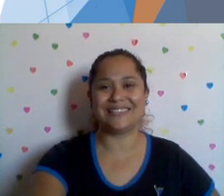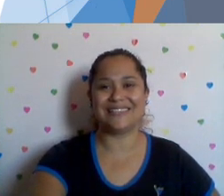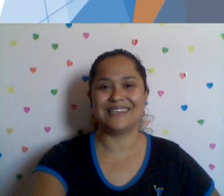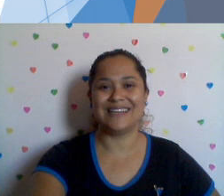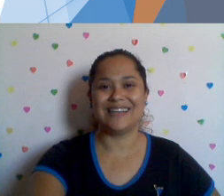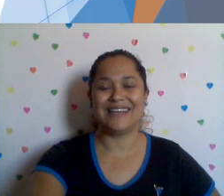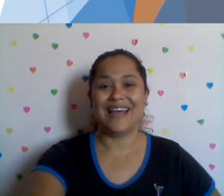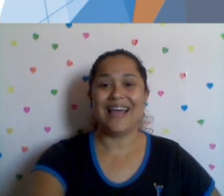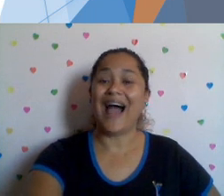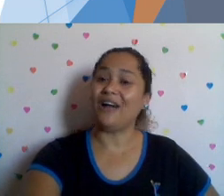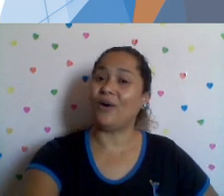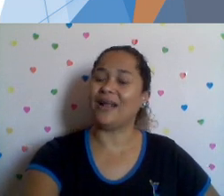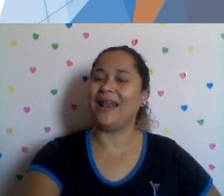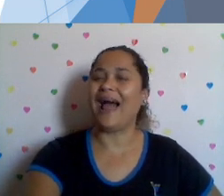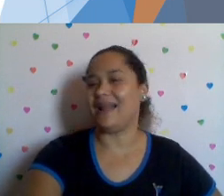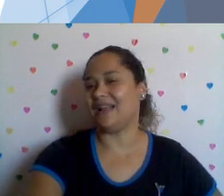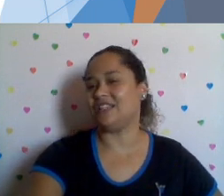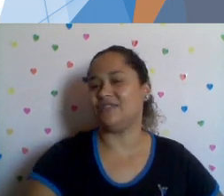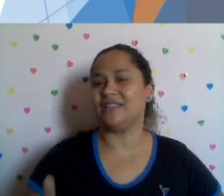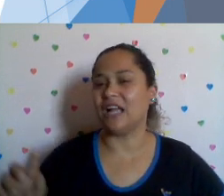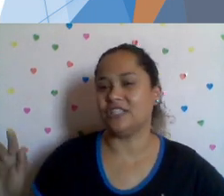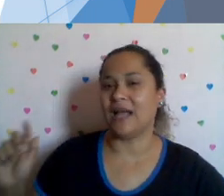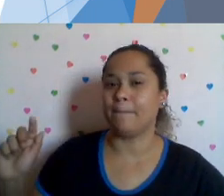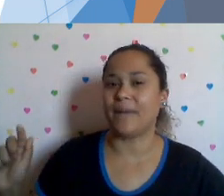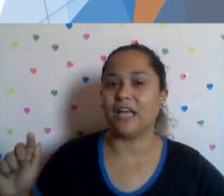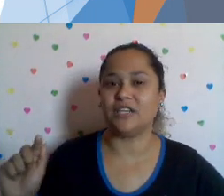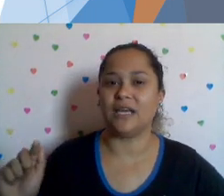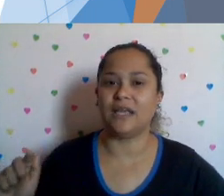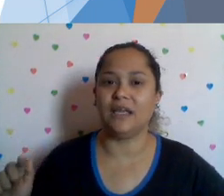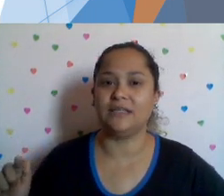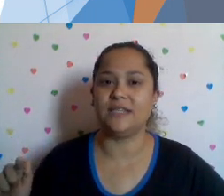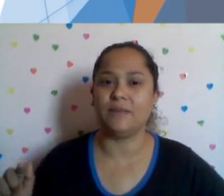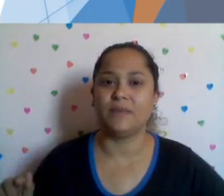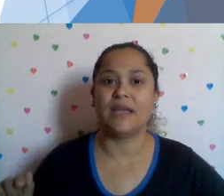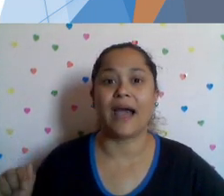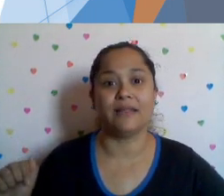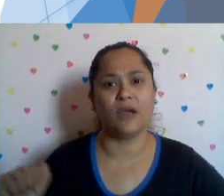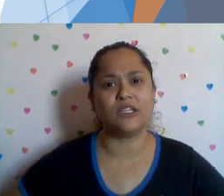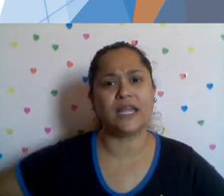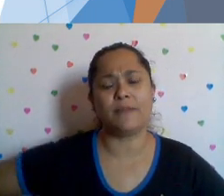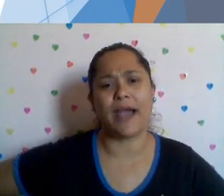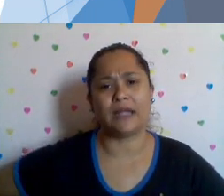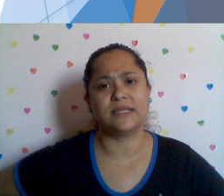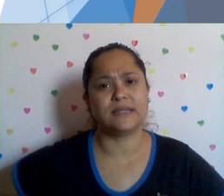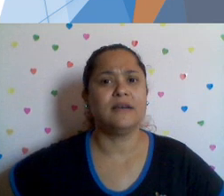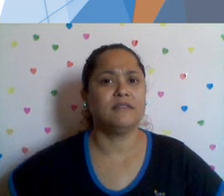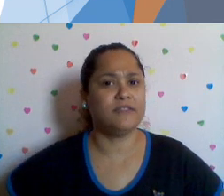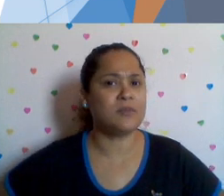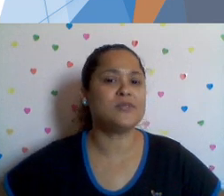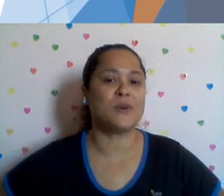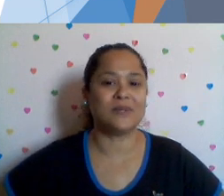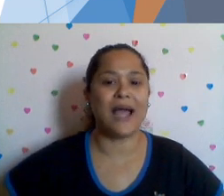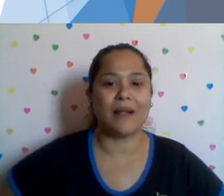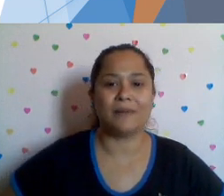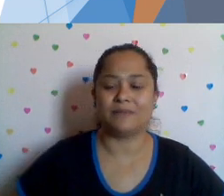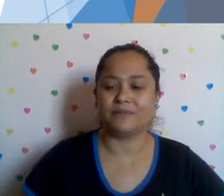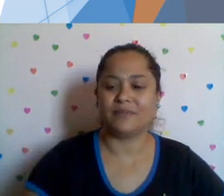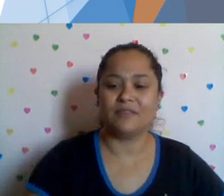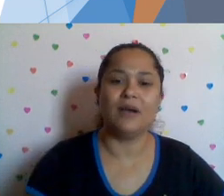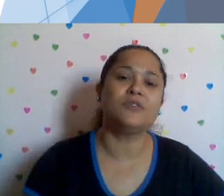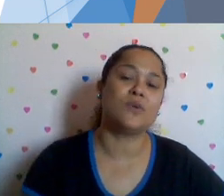2. Agora, lá na atividade da página 15, cadê os animais? Vamos